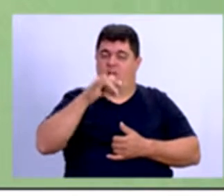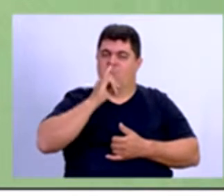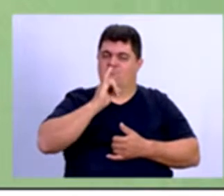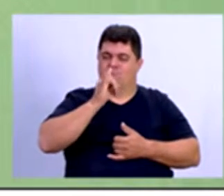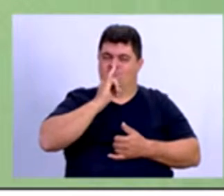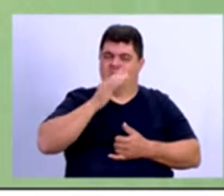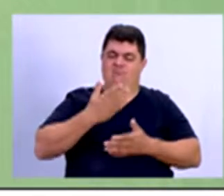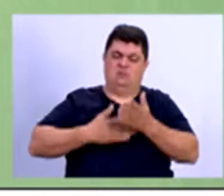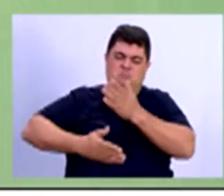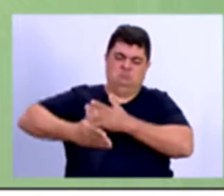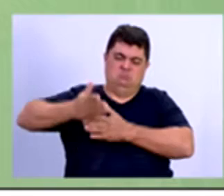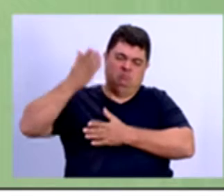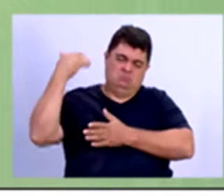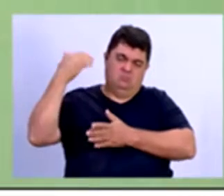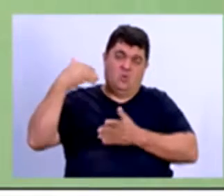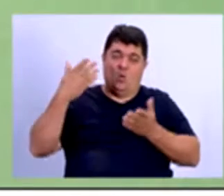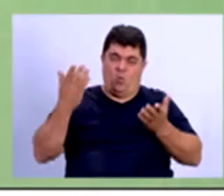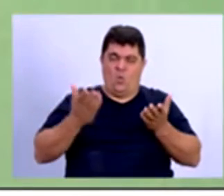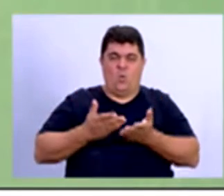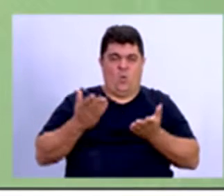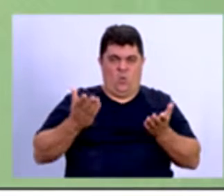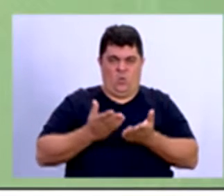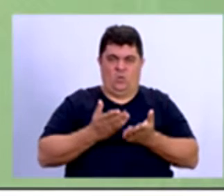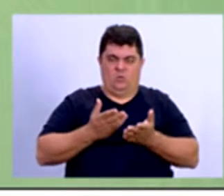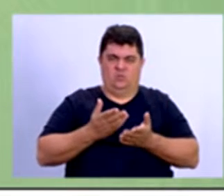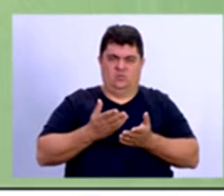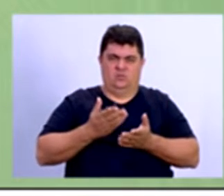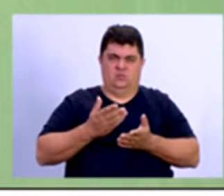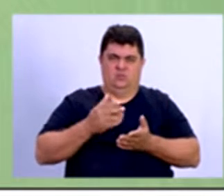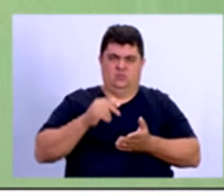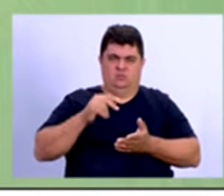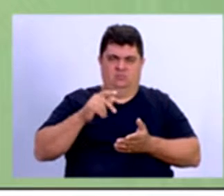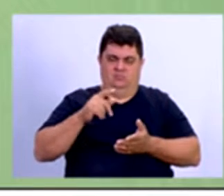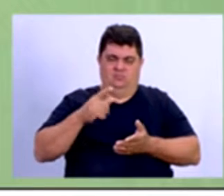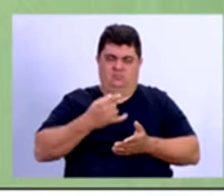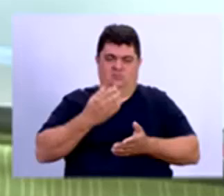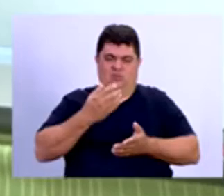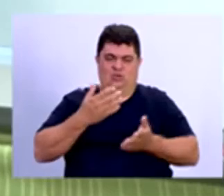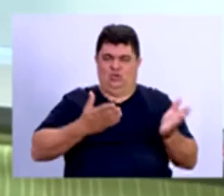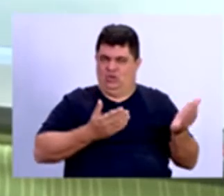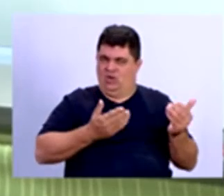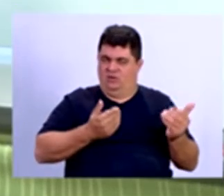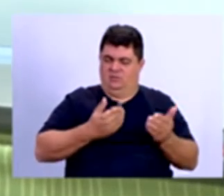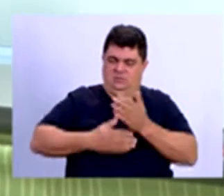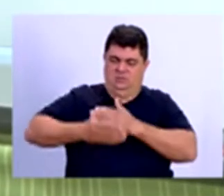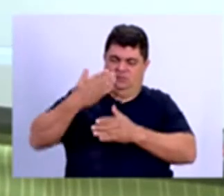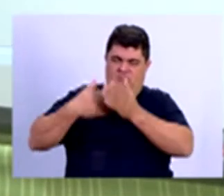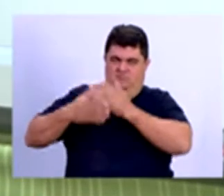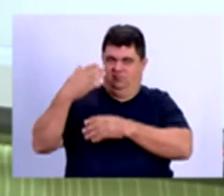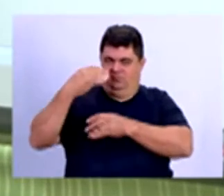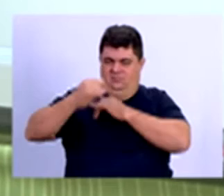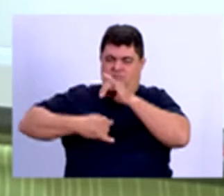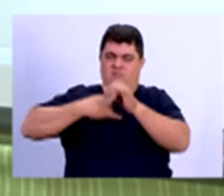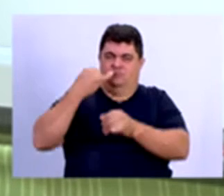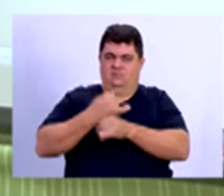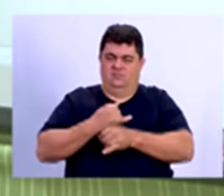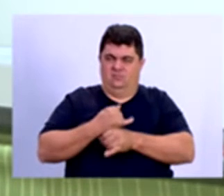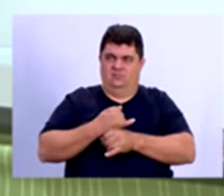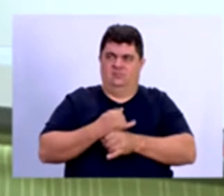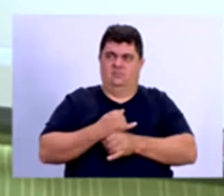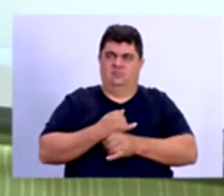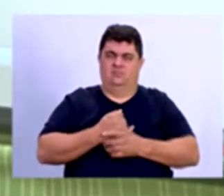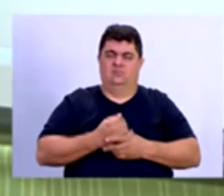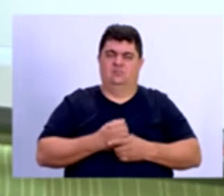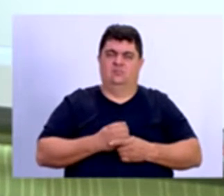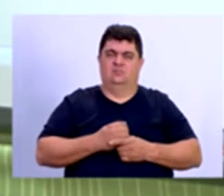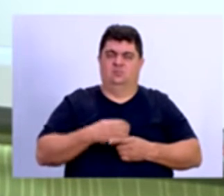deles então hoje para quem não viveu lá no passado com com a evolução a idéia da